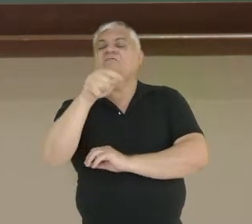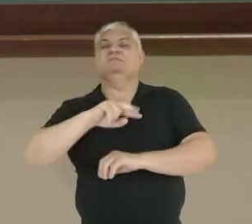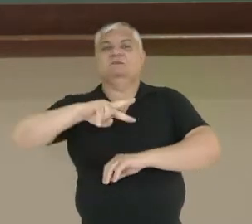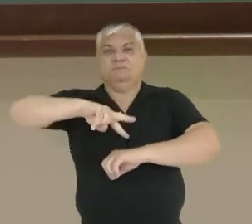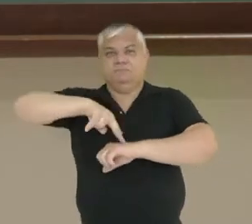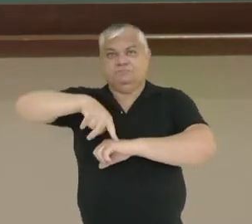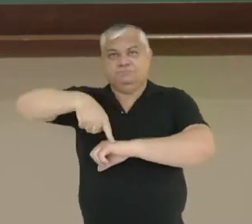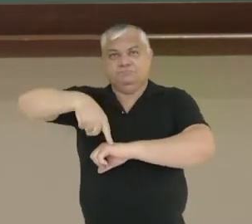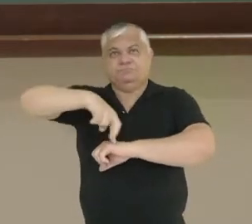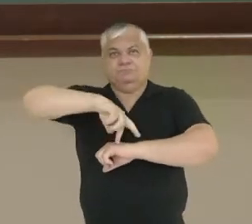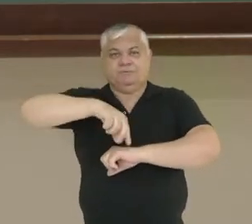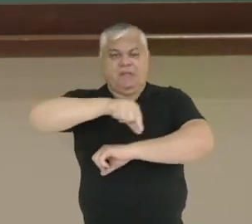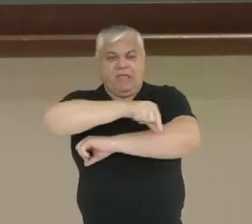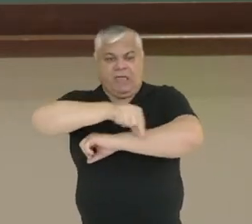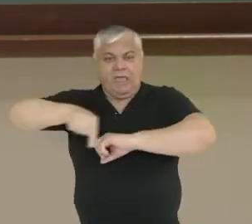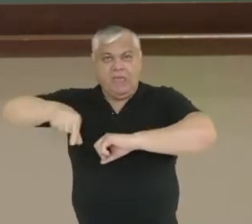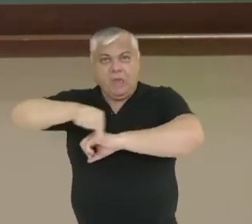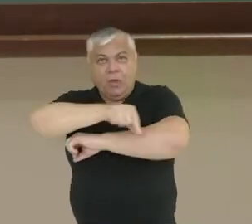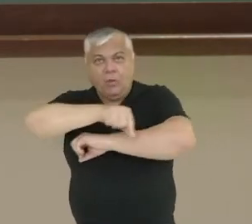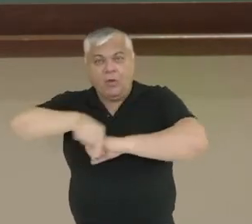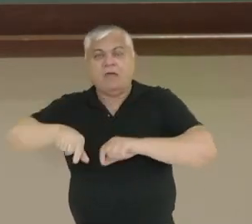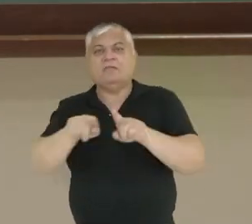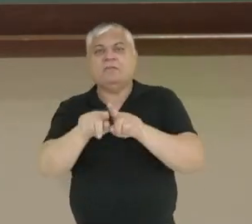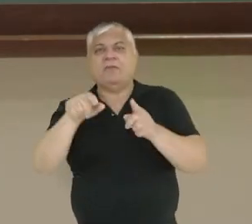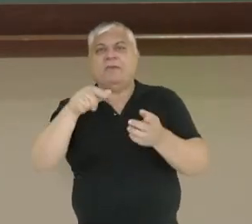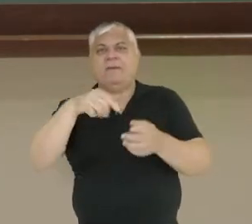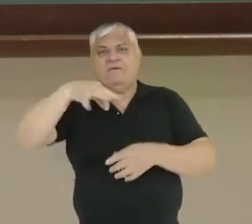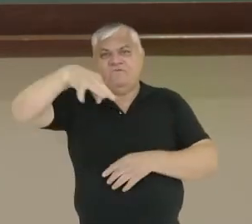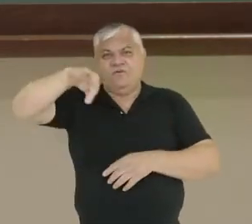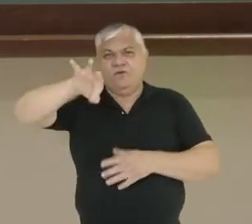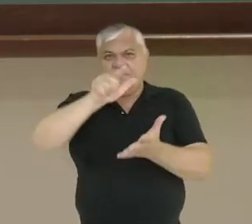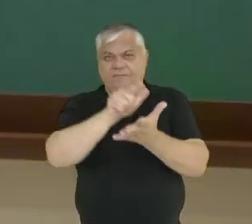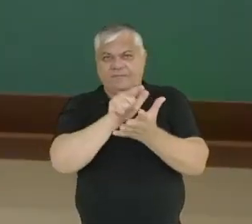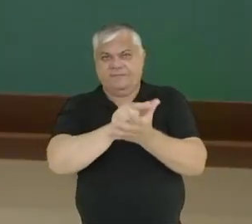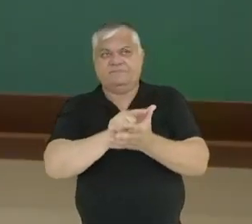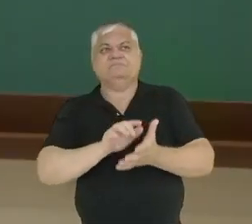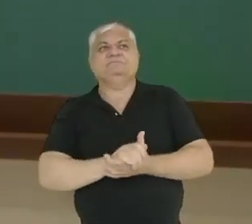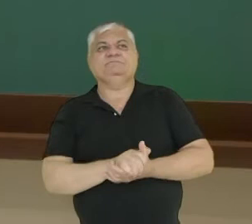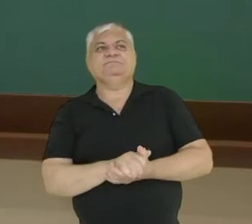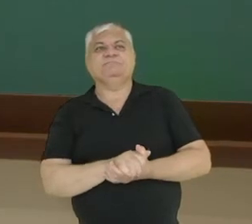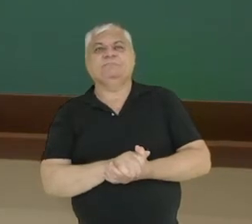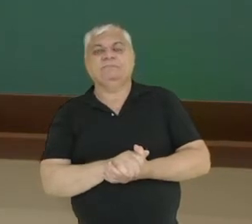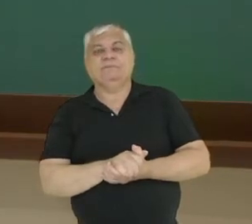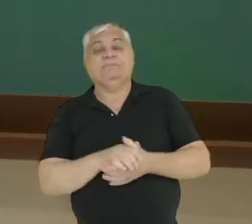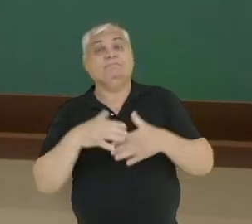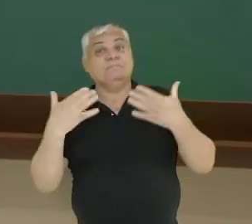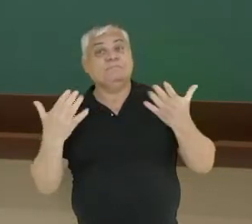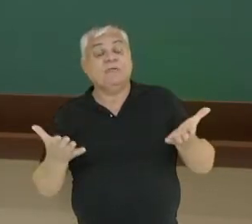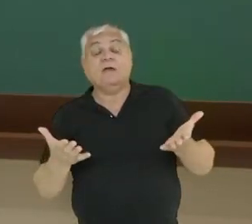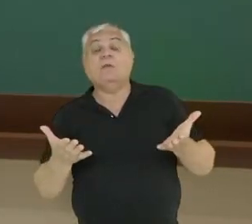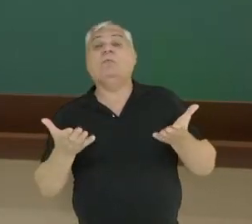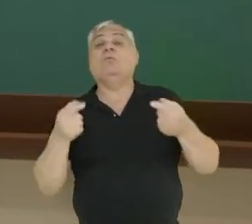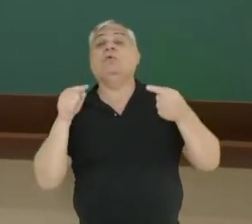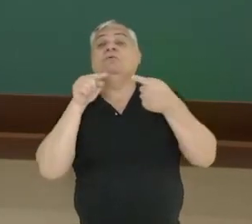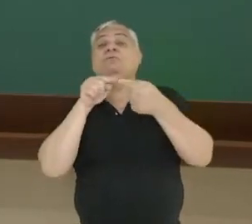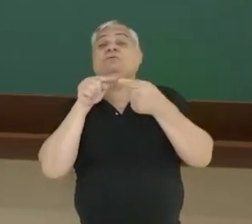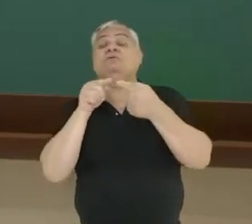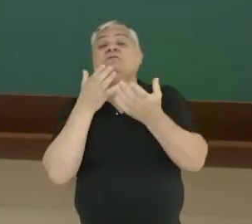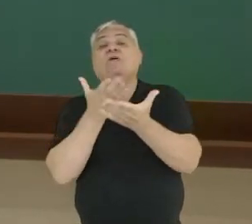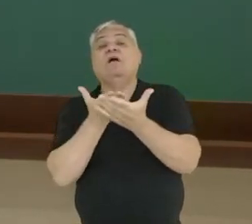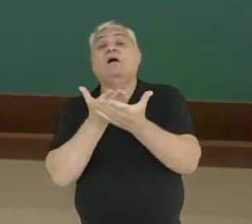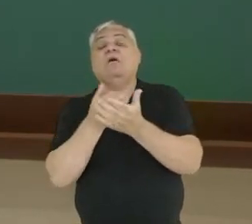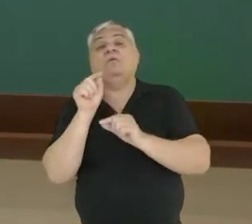compasso, régua e folha de papel, ok? Logo, o objetivo da aula de